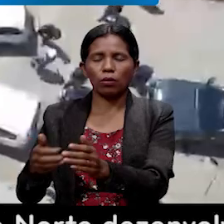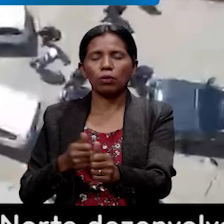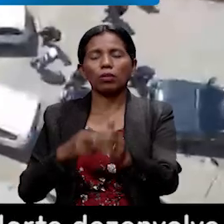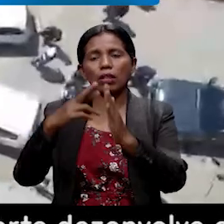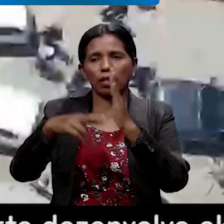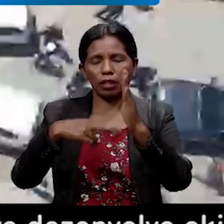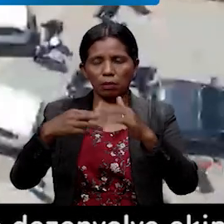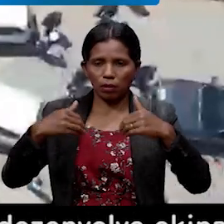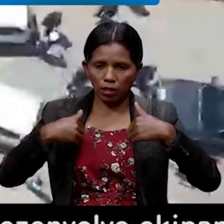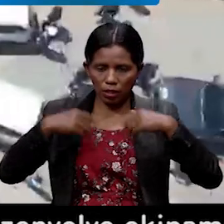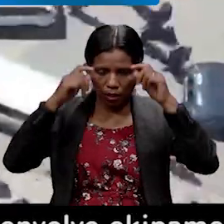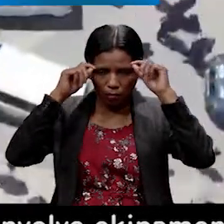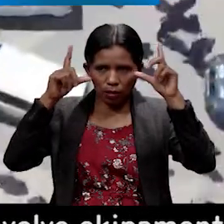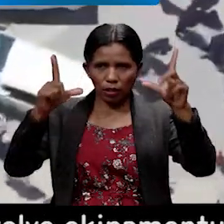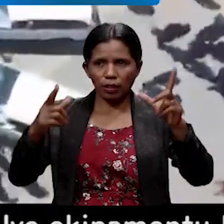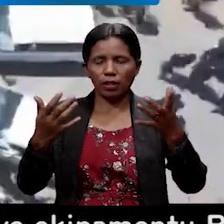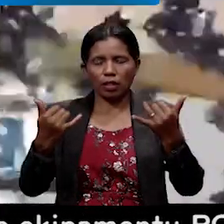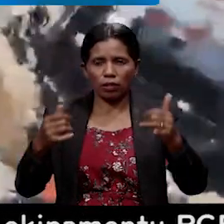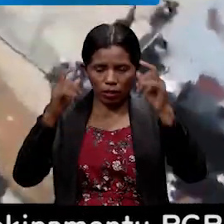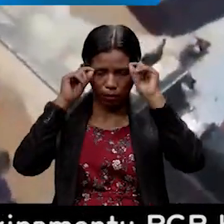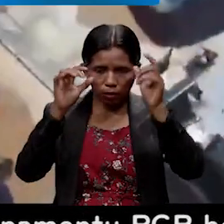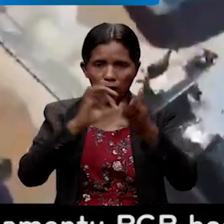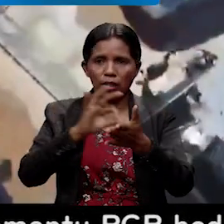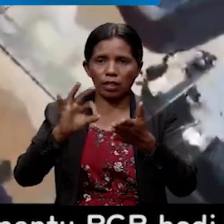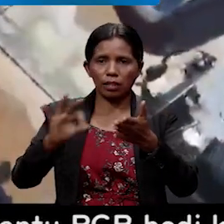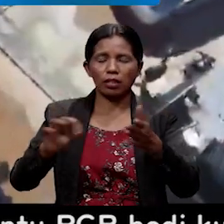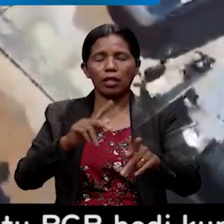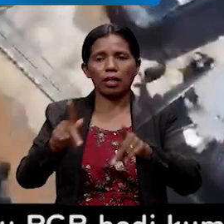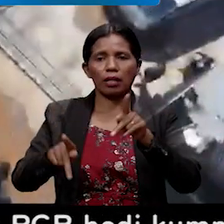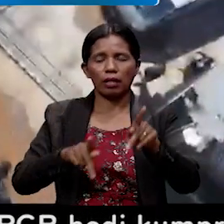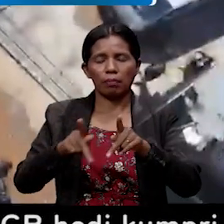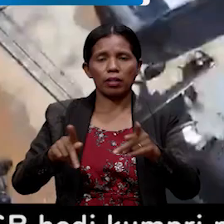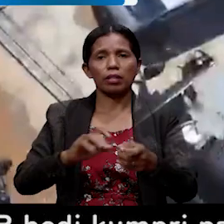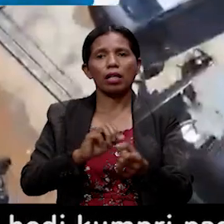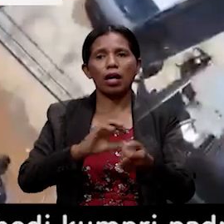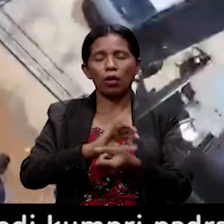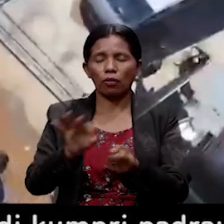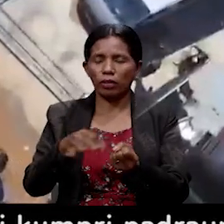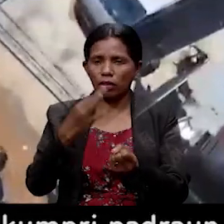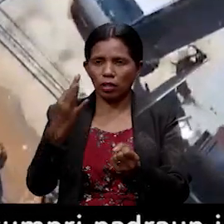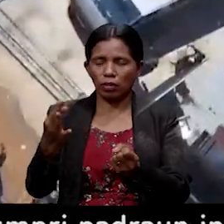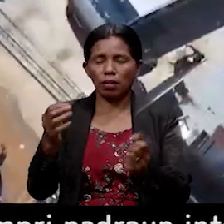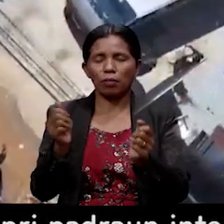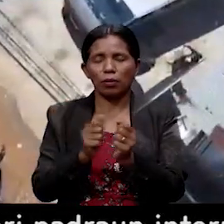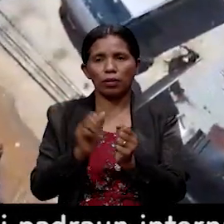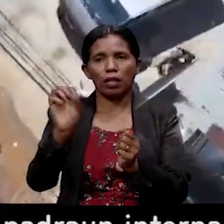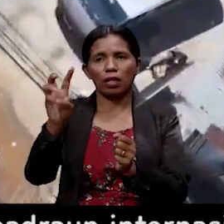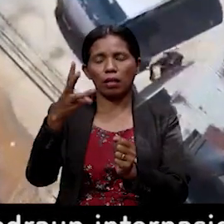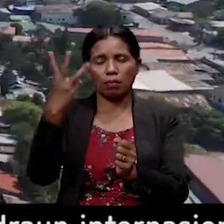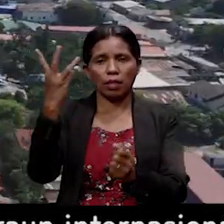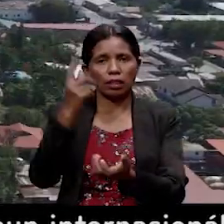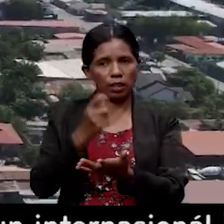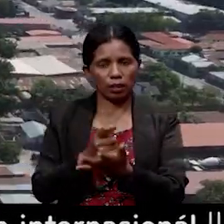iha Timor-Leste. To horas ne Timor-Leste regista caso cumulativo confirmado COVID-19, rihun sanulu resinen